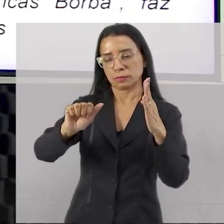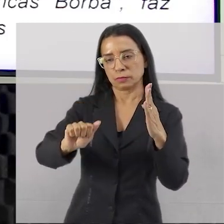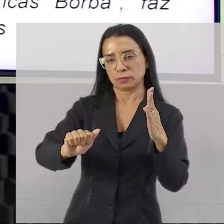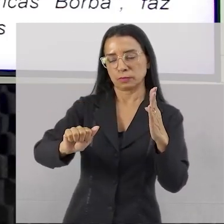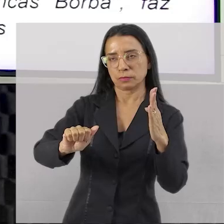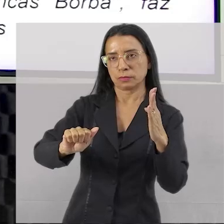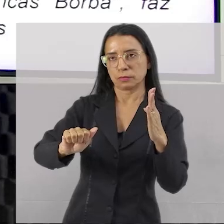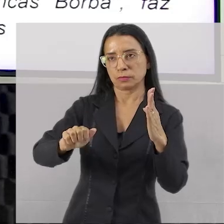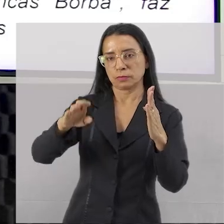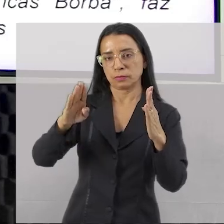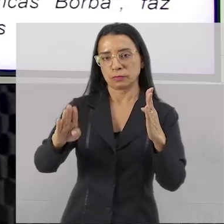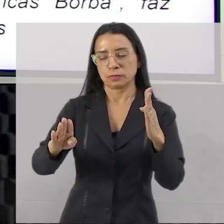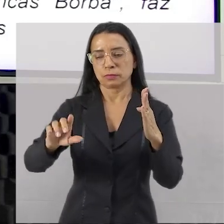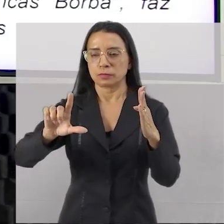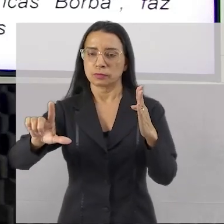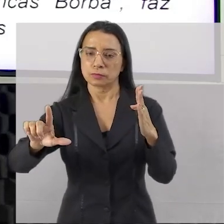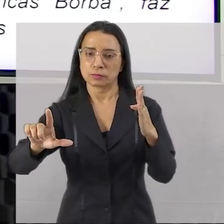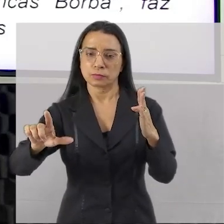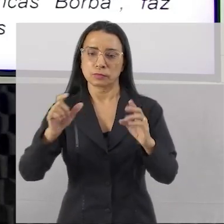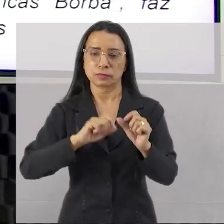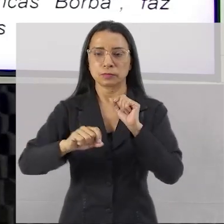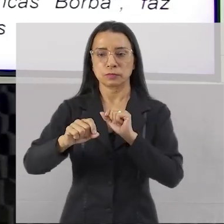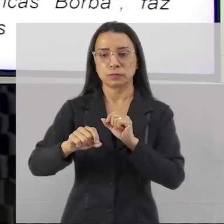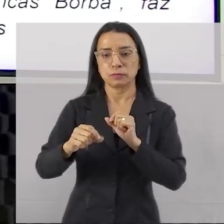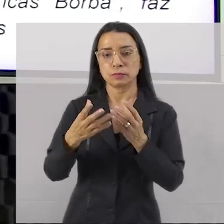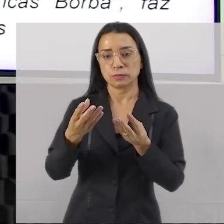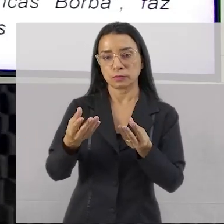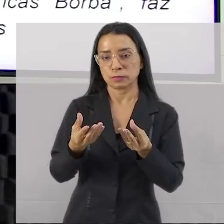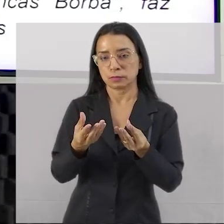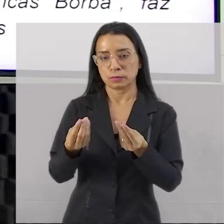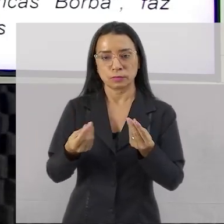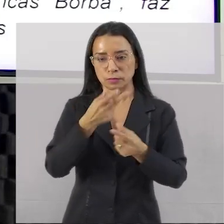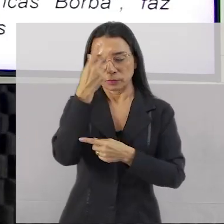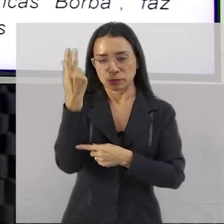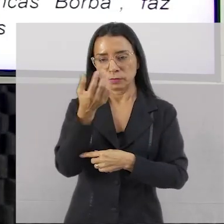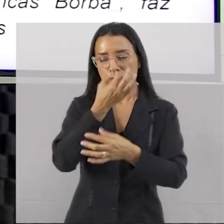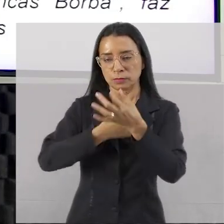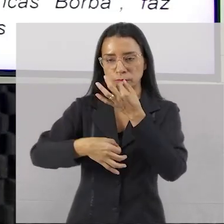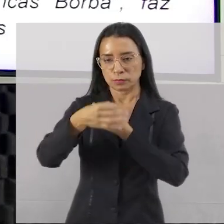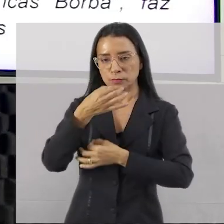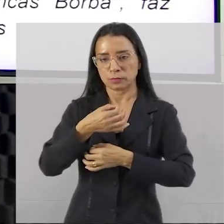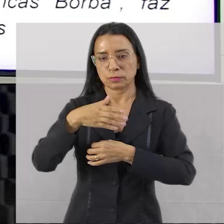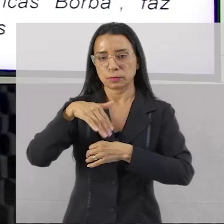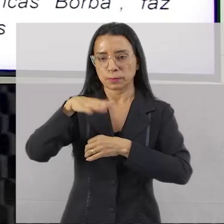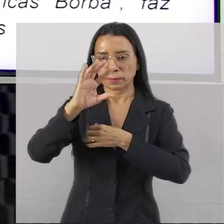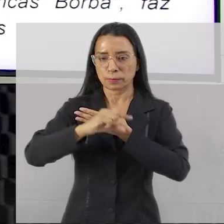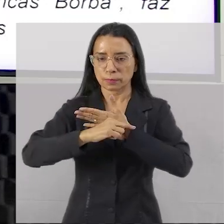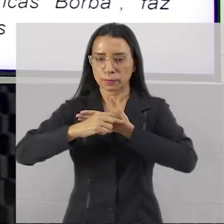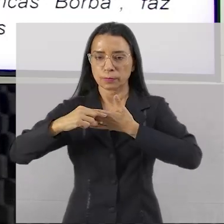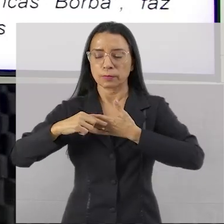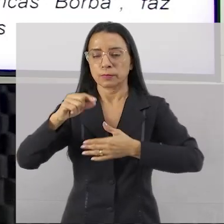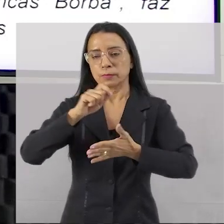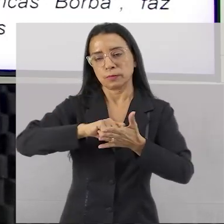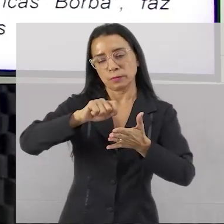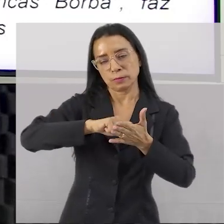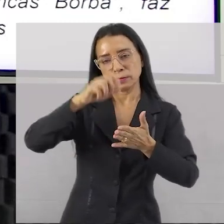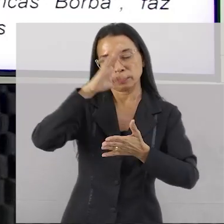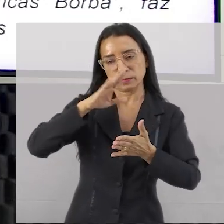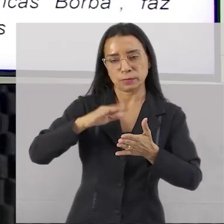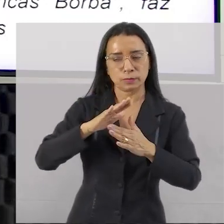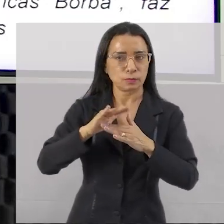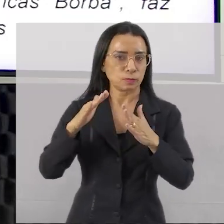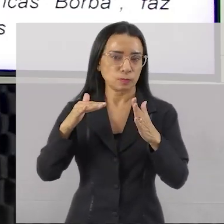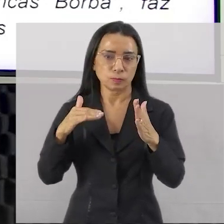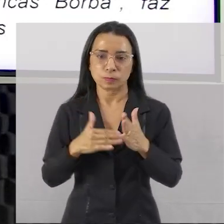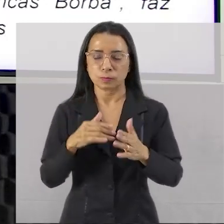Para muitos, o maior escritor brasileiro de todos os tempos, tá? E aí, como é que ele usa